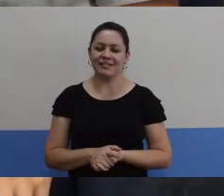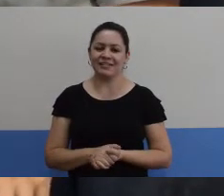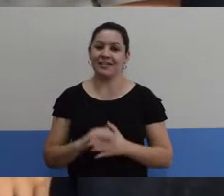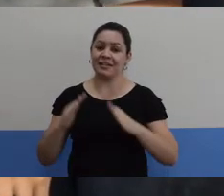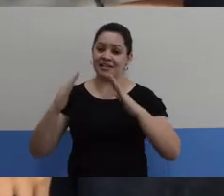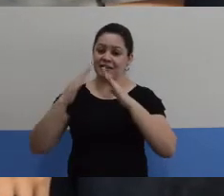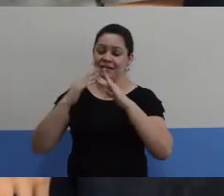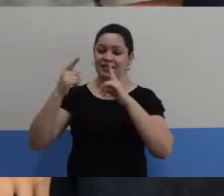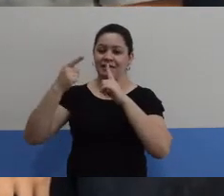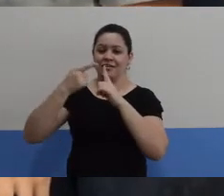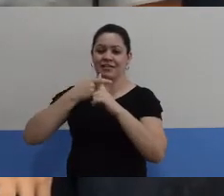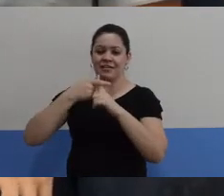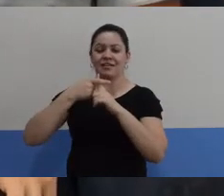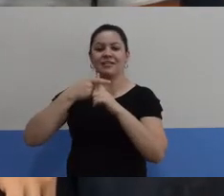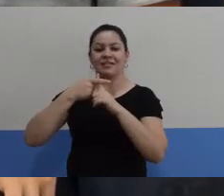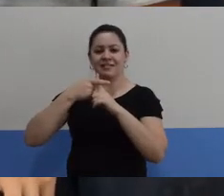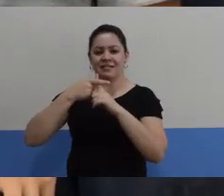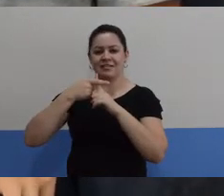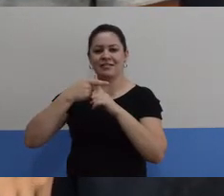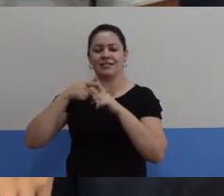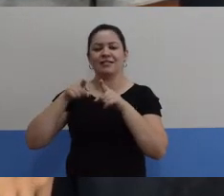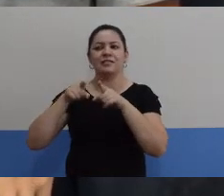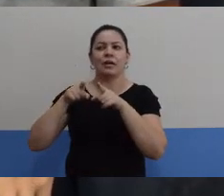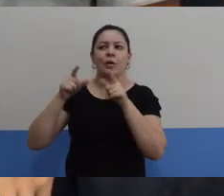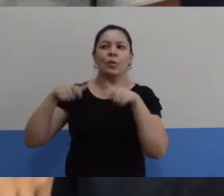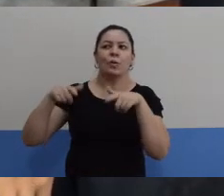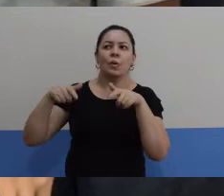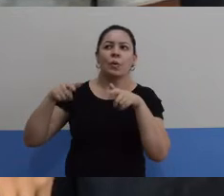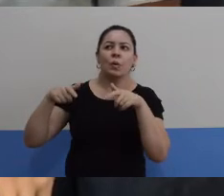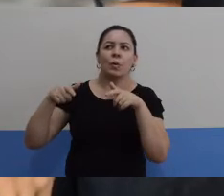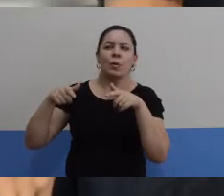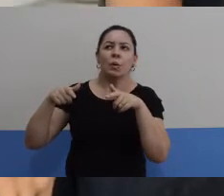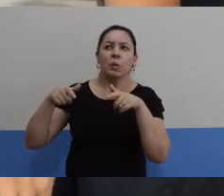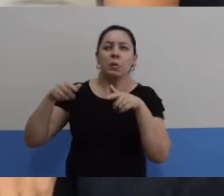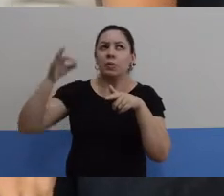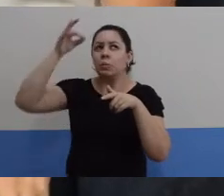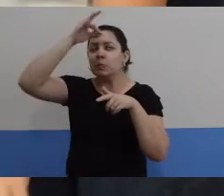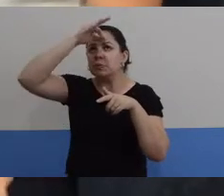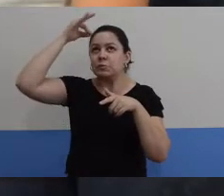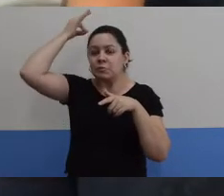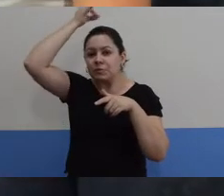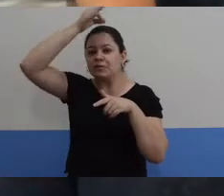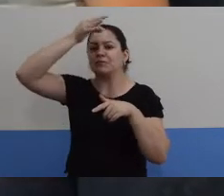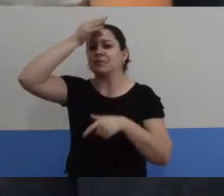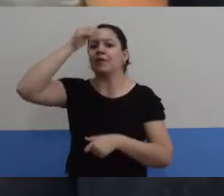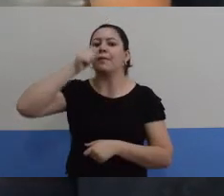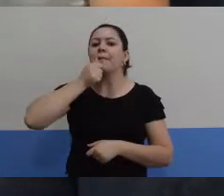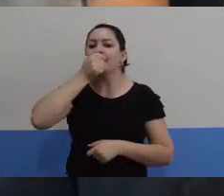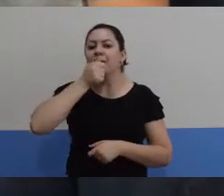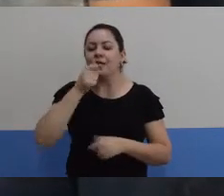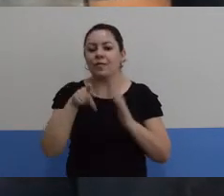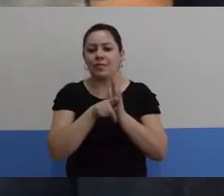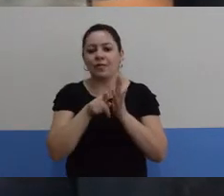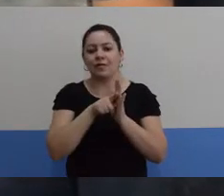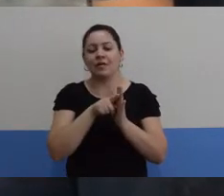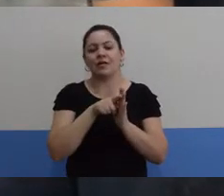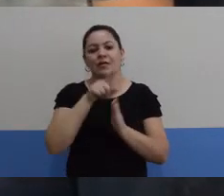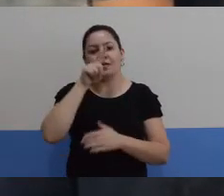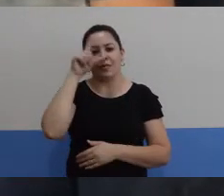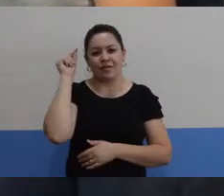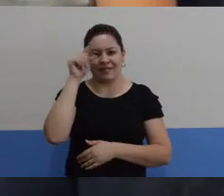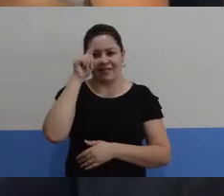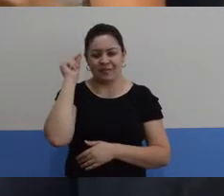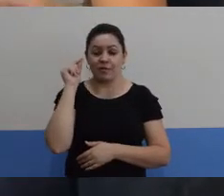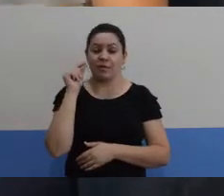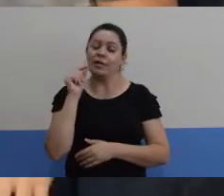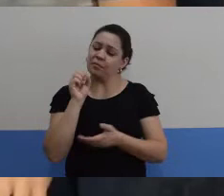Paróquia Divino Espírito Santo, da onde será? Qual dos Espíritos Santos? Será que Pinhão de Guarapuava? Manda escrito aí qual das paróquias,